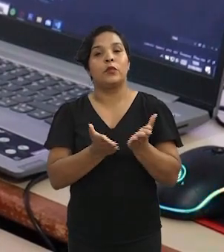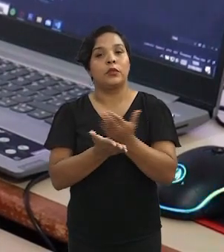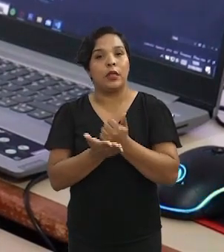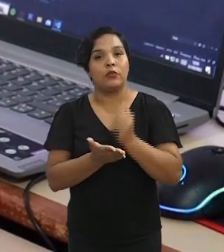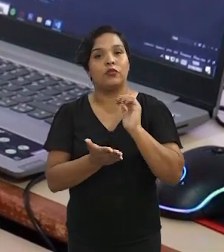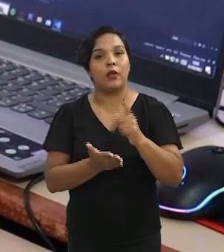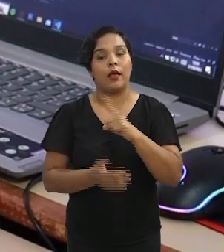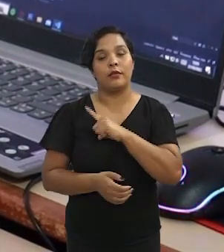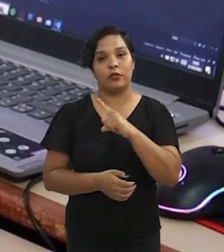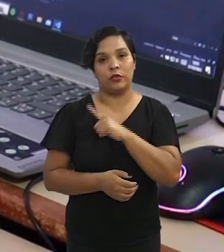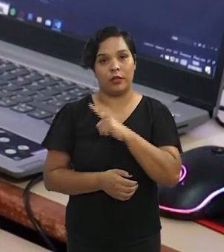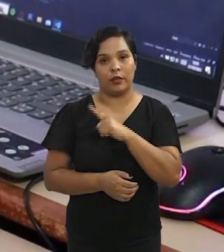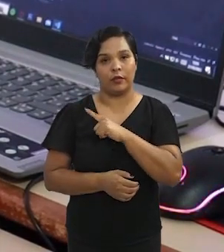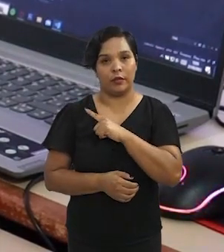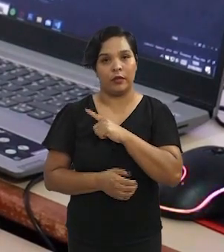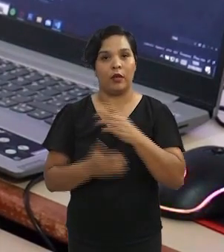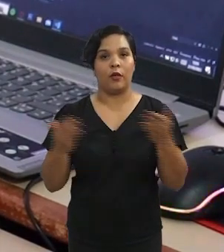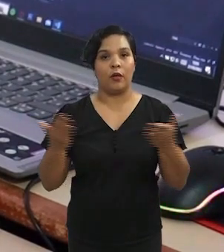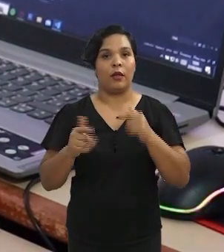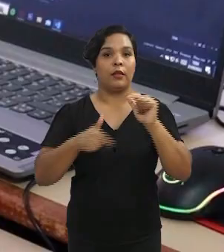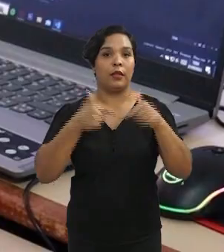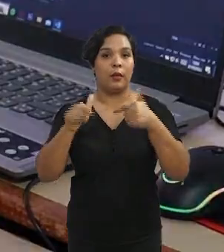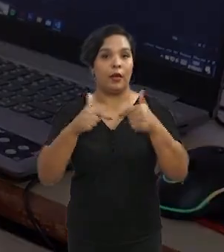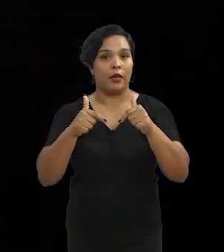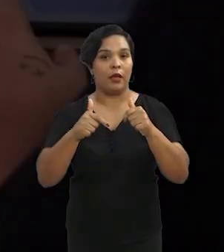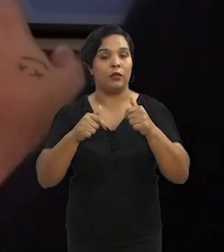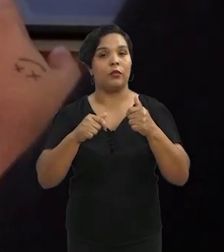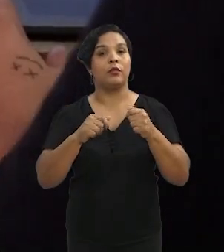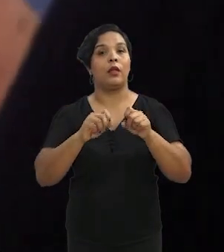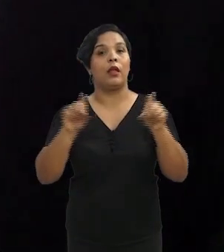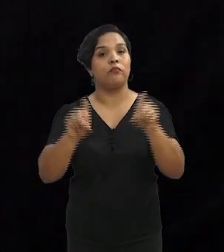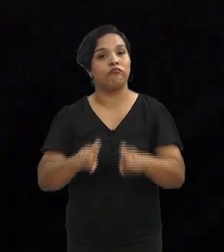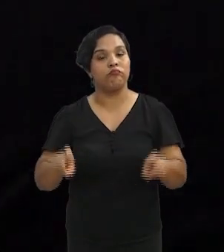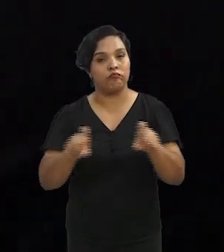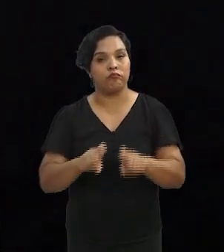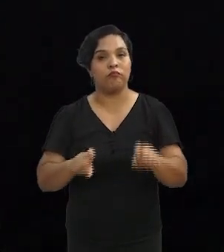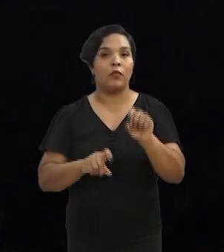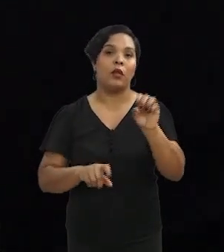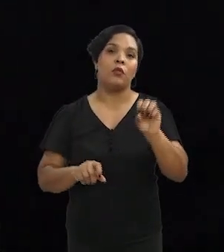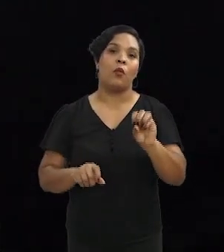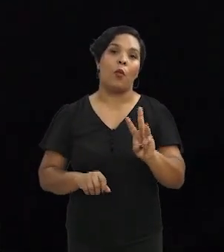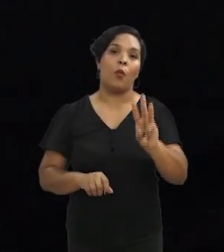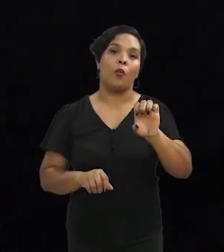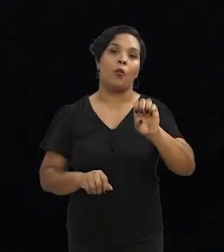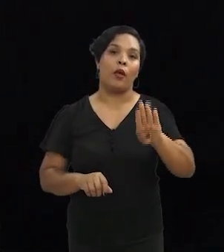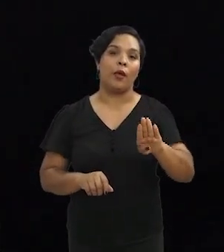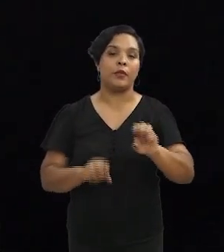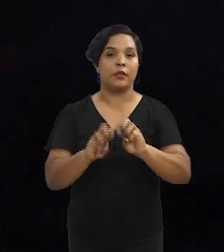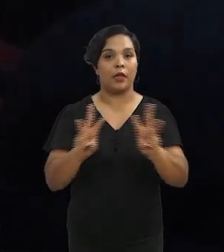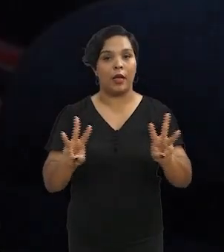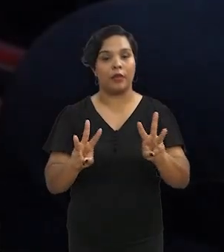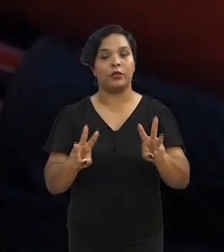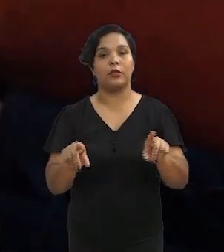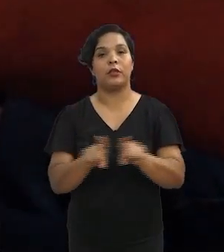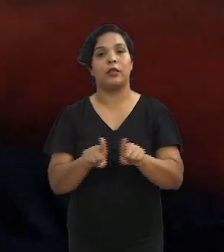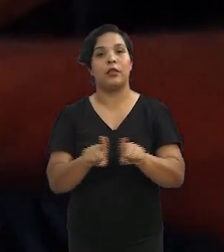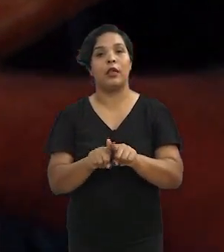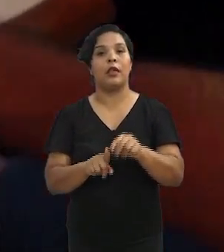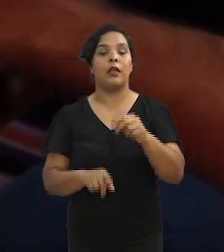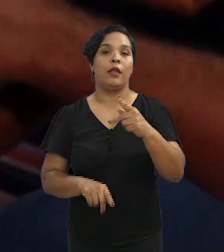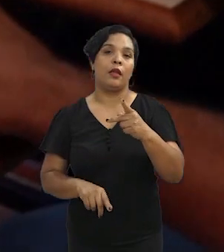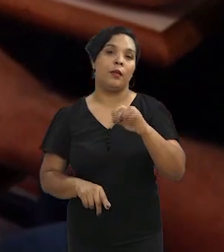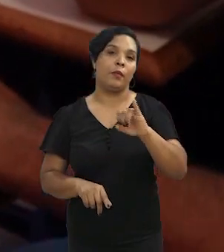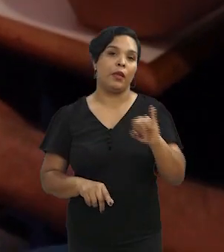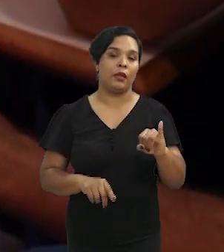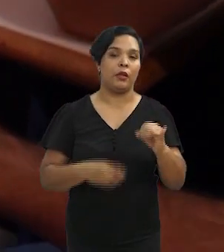existia. Então a gente está trabalhando na parte do website, aplicação web, a gente está também trabalhando com a construção da API,